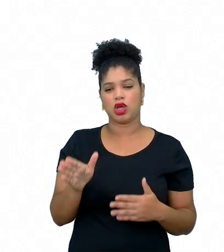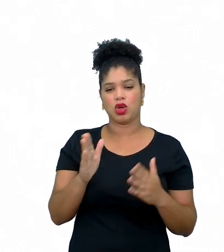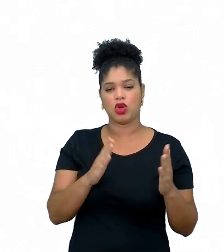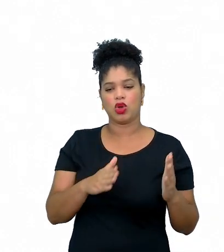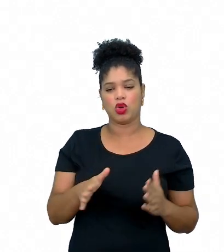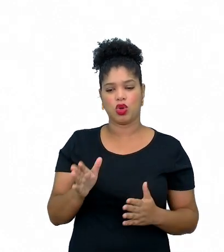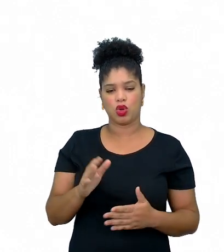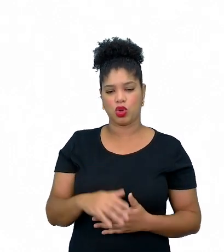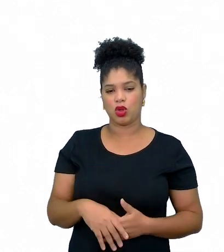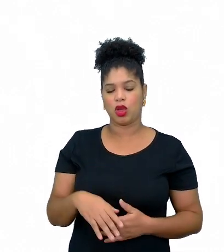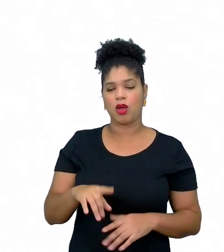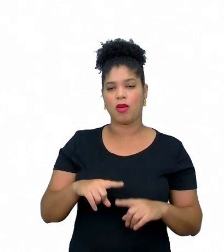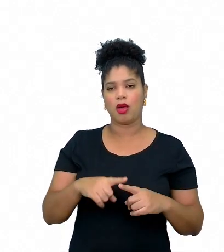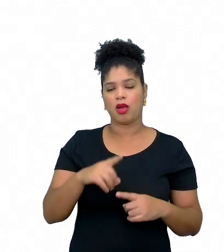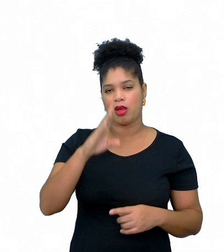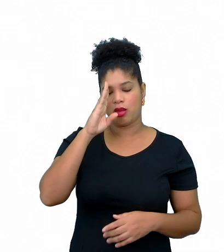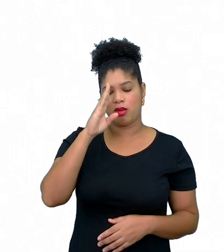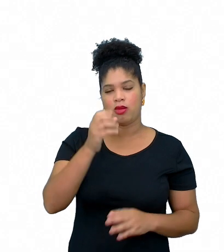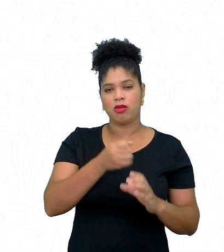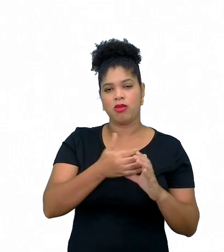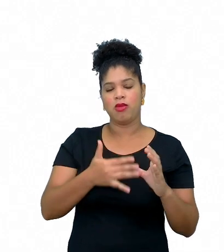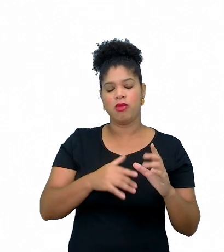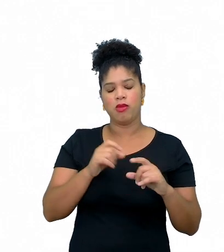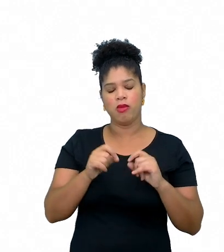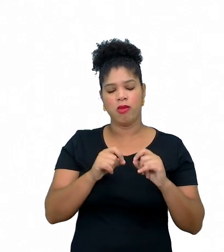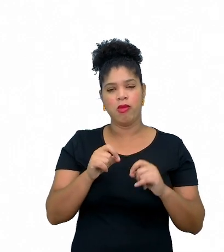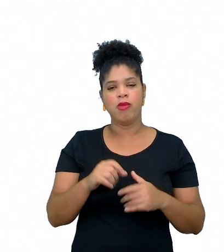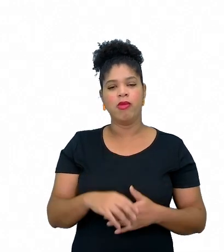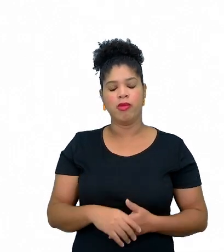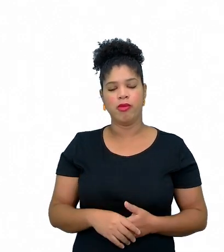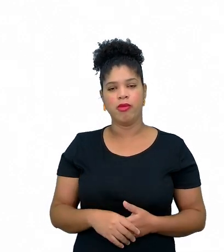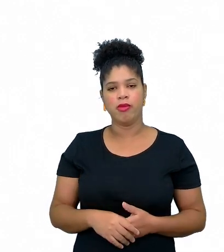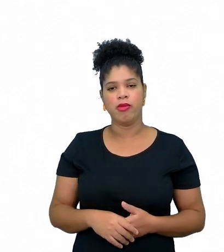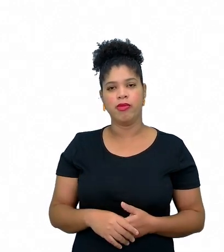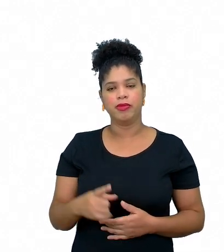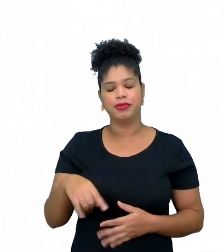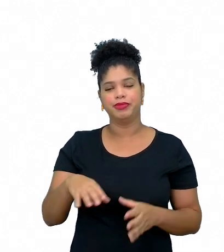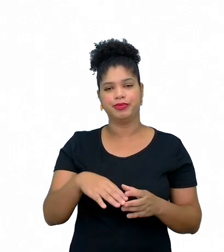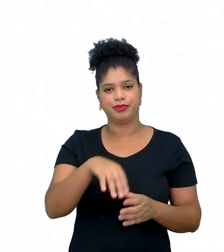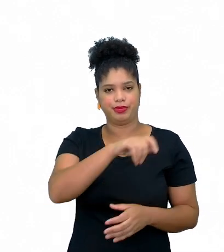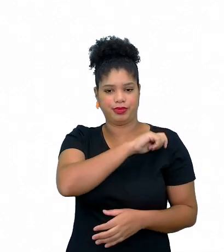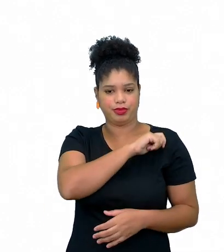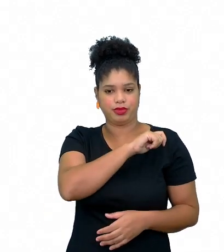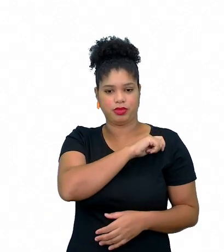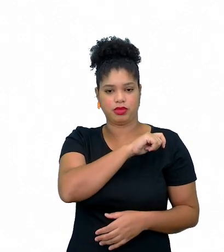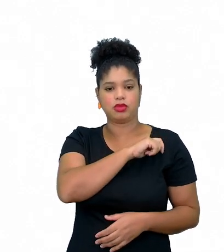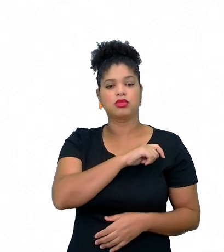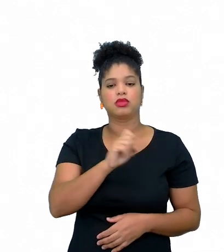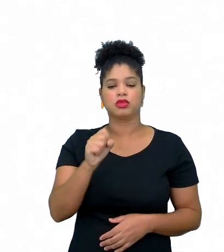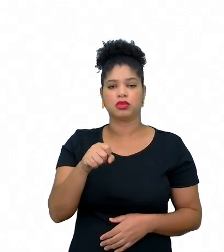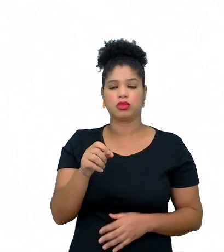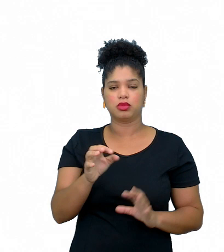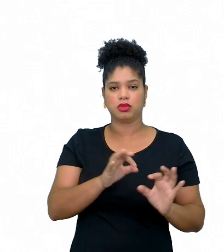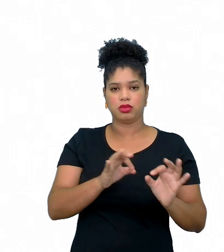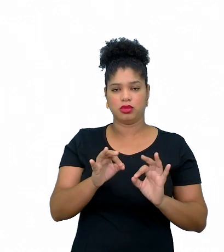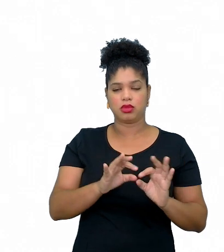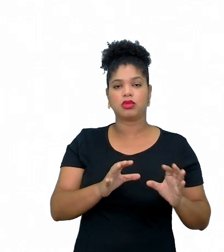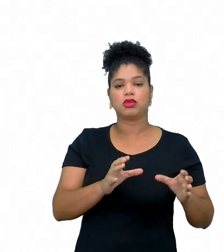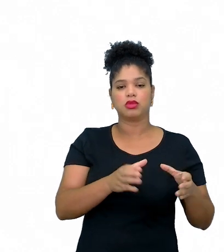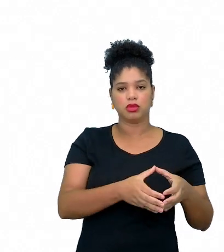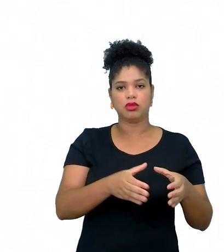são as principais características desta metodologia? Nela, os estudantes, claro, estão organizados em